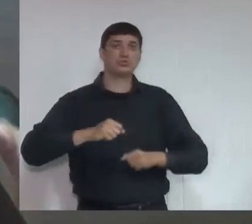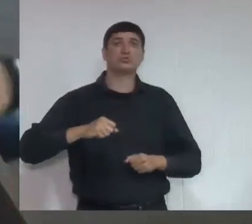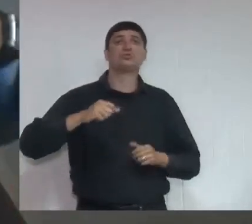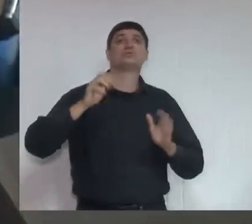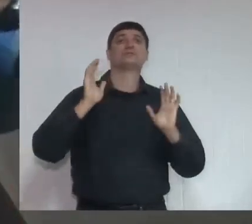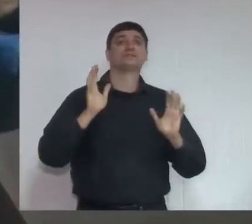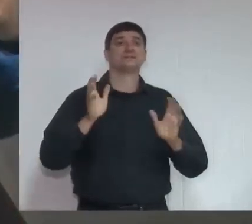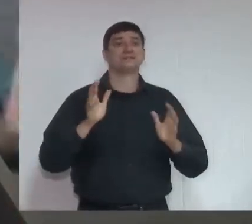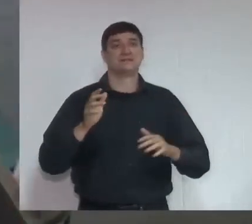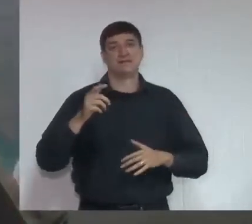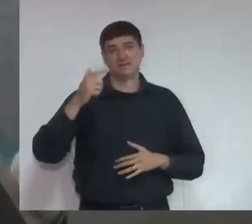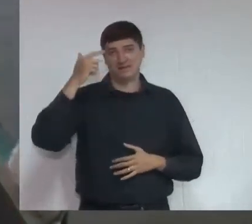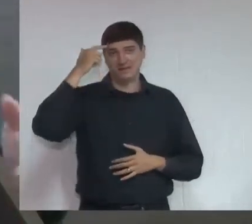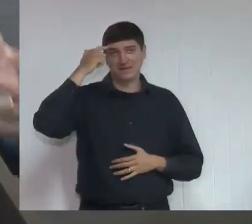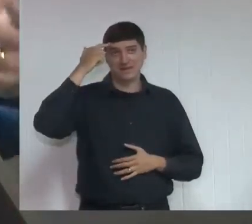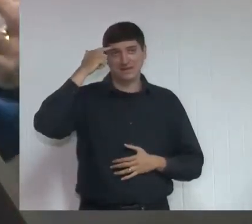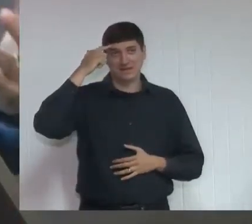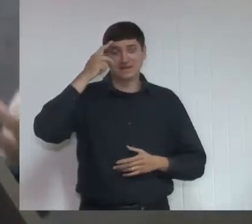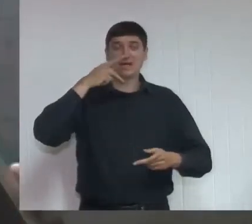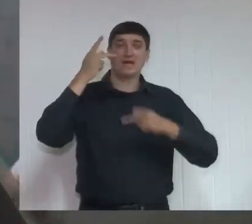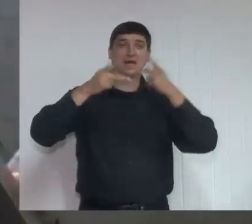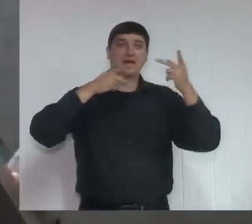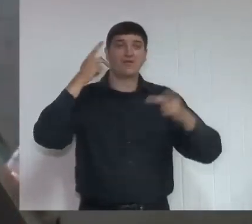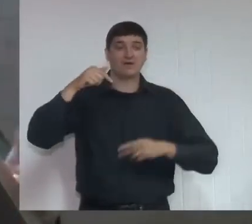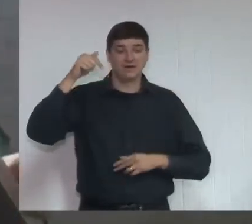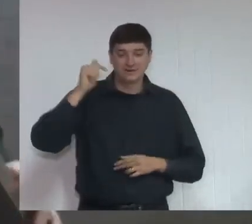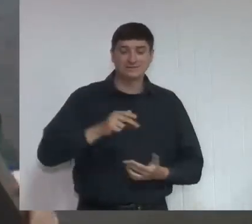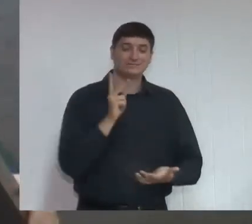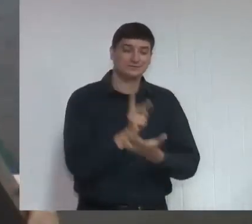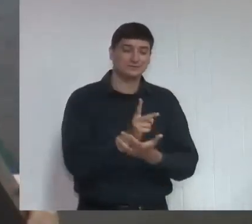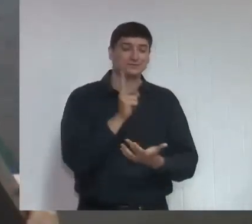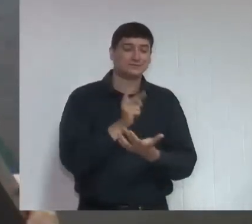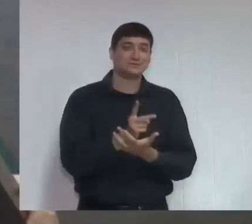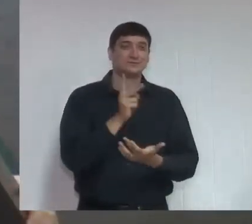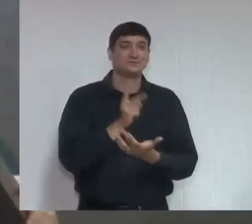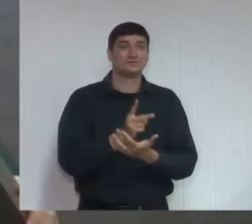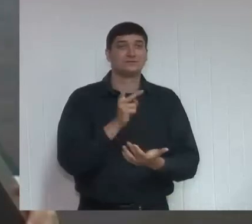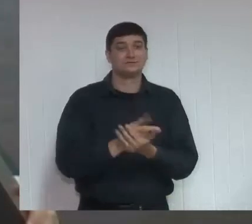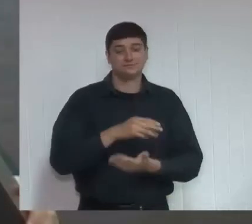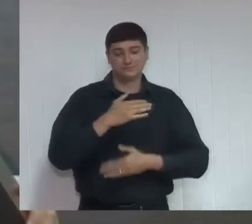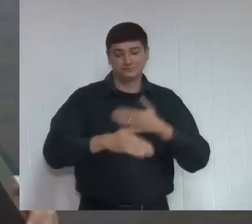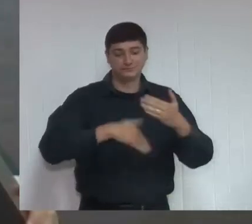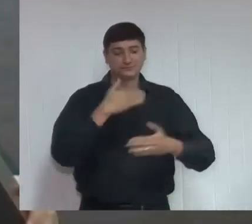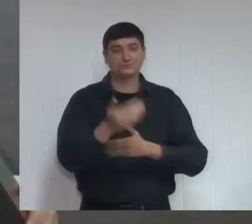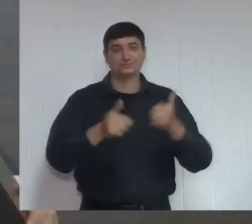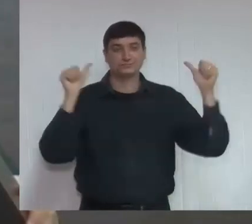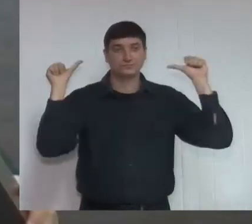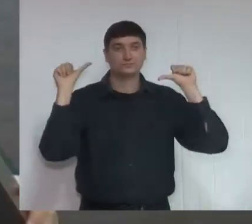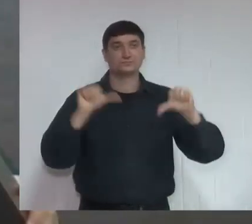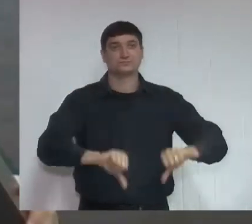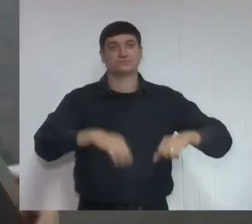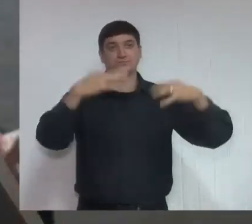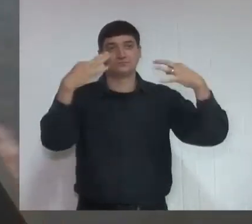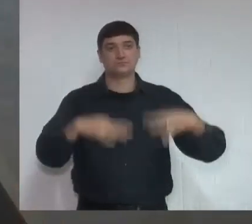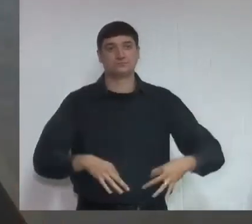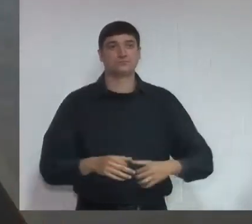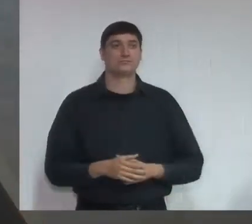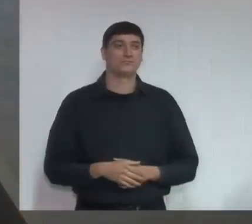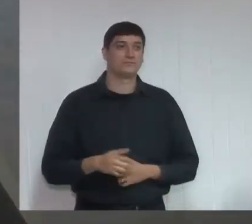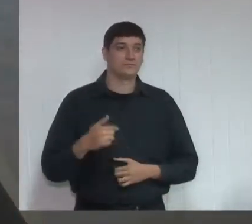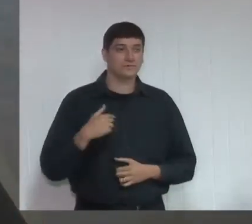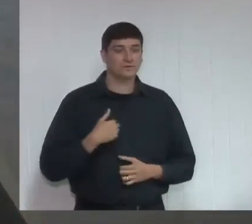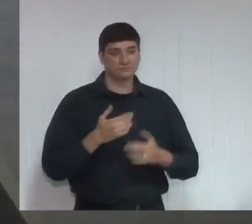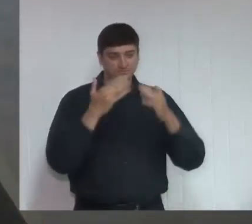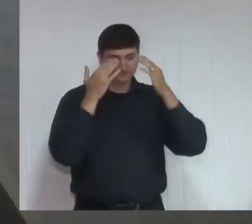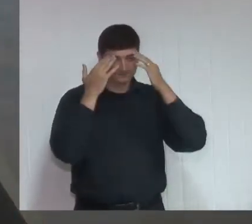Avenato, se a gente continuar fazendo as coisas da mesma maneira, os resultados serão os mesmos. Então, eu desejo a todos uma ótima semana, que a